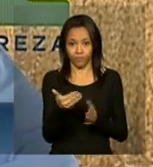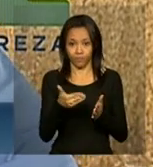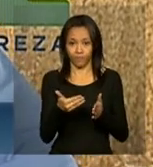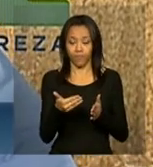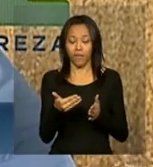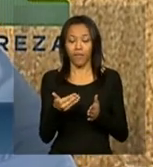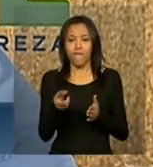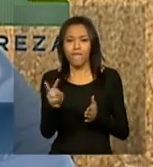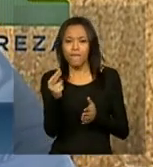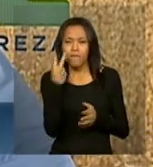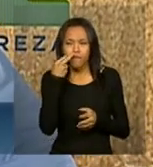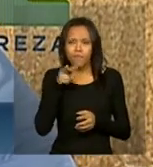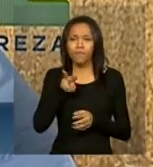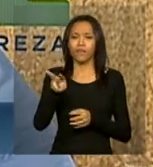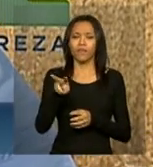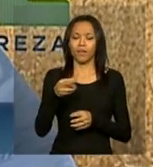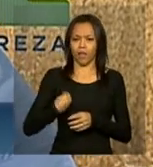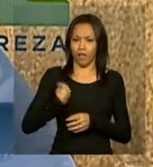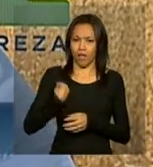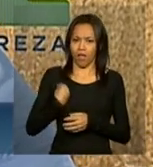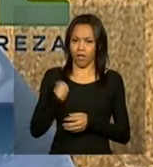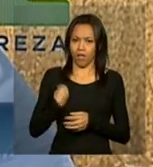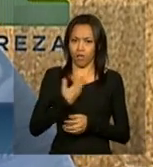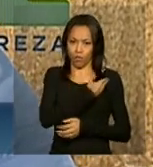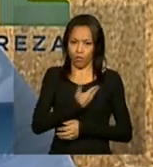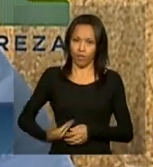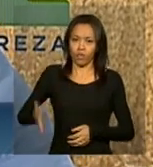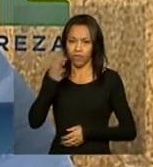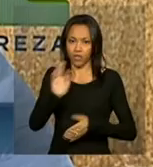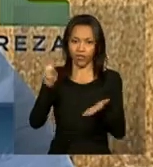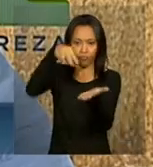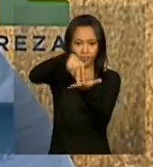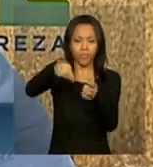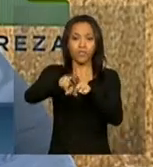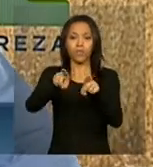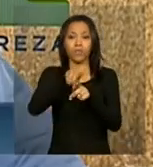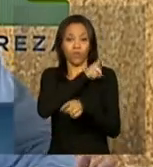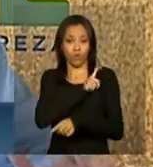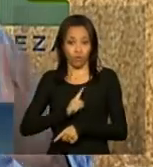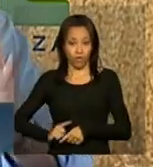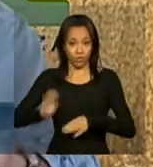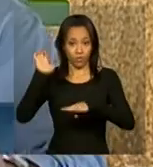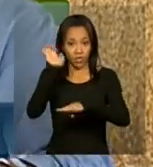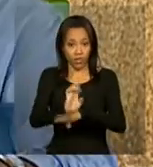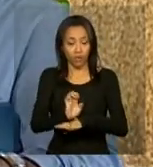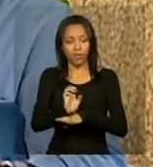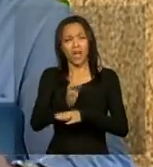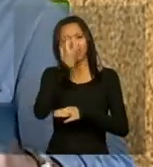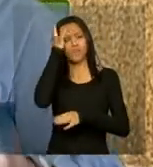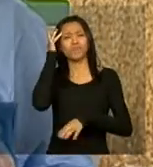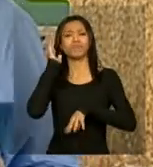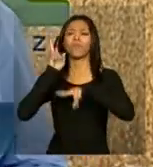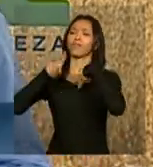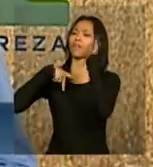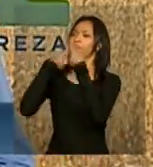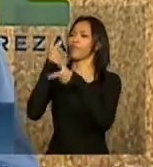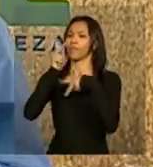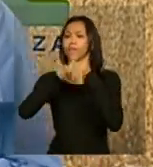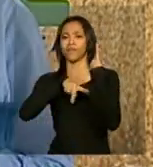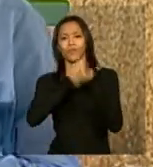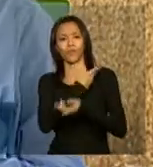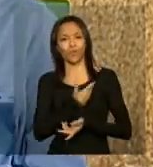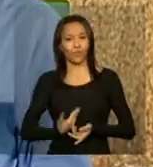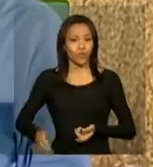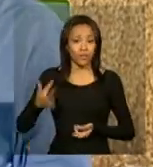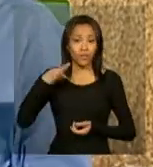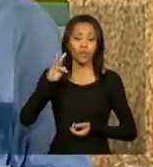ver a presença do governo federal e do governo do estado nas regiões. Muitos falam, o governo federal com o